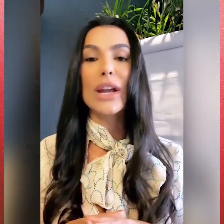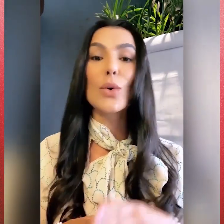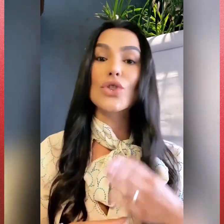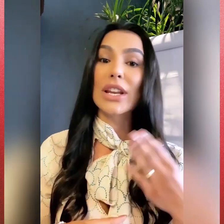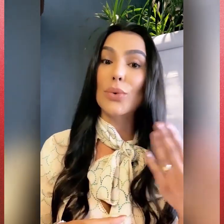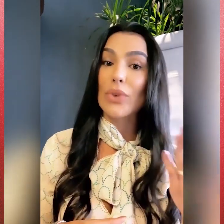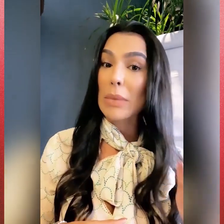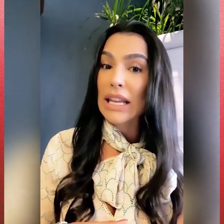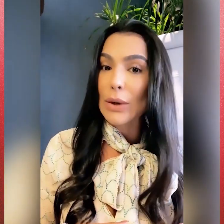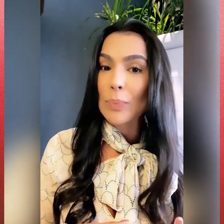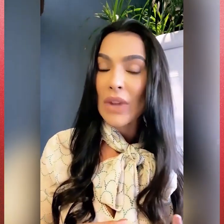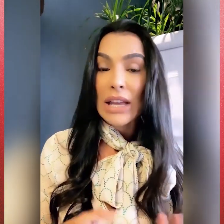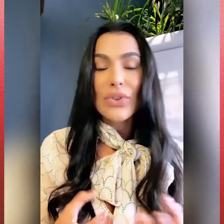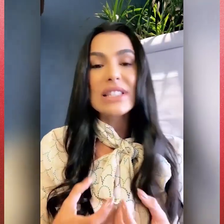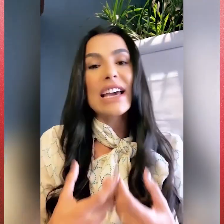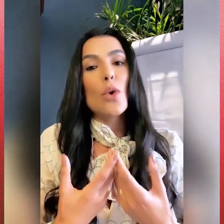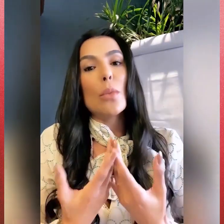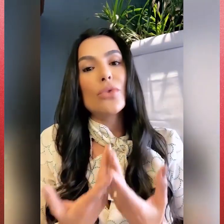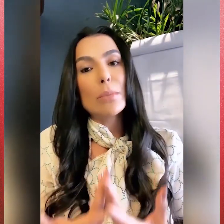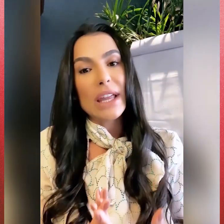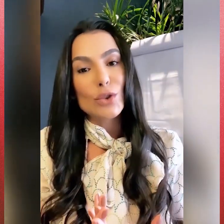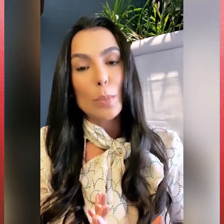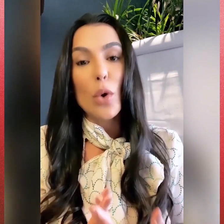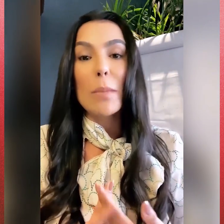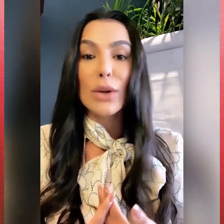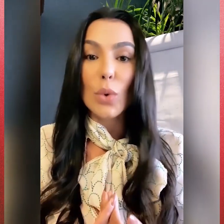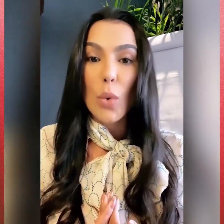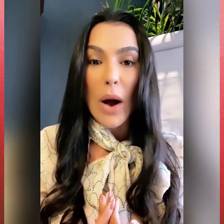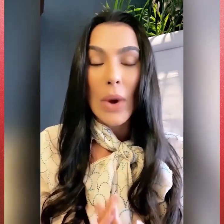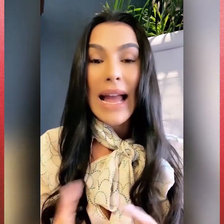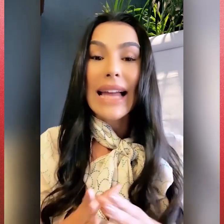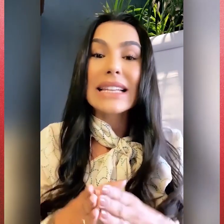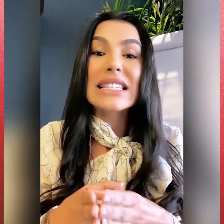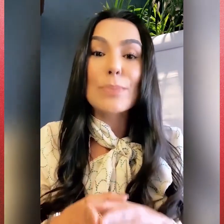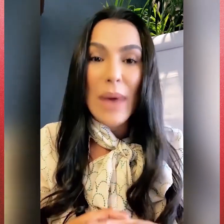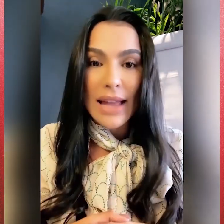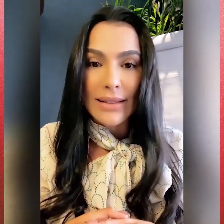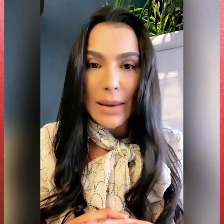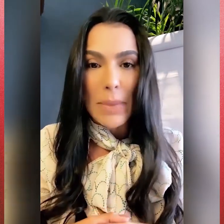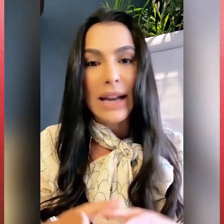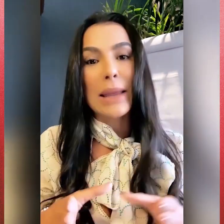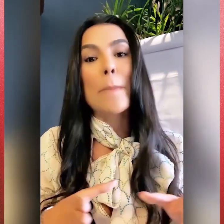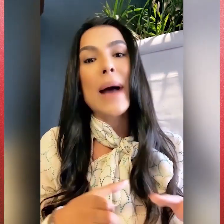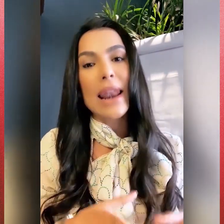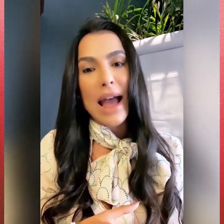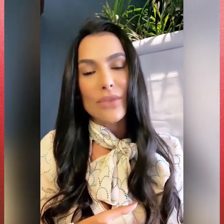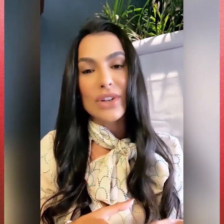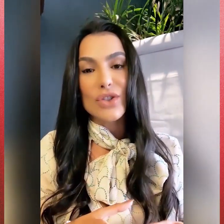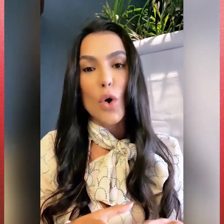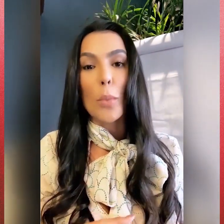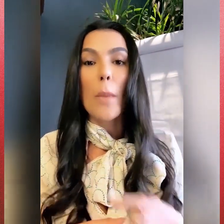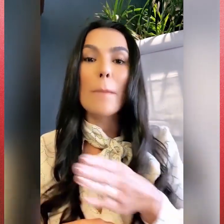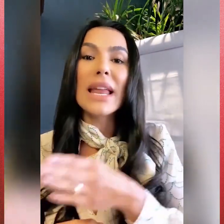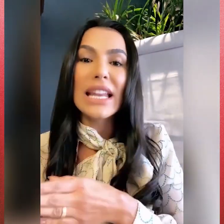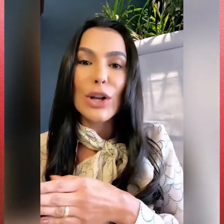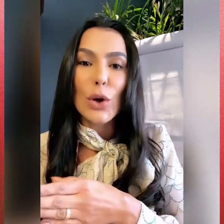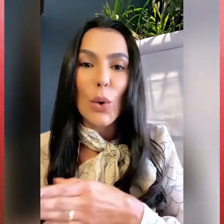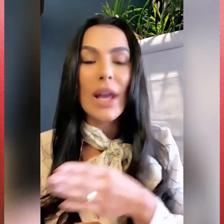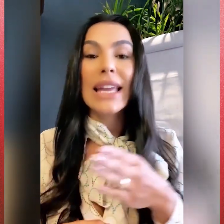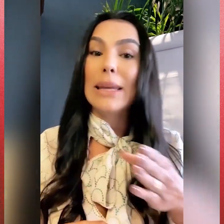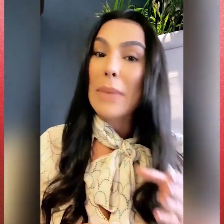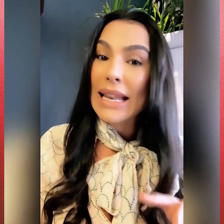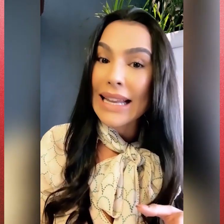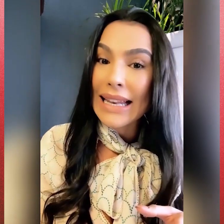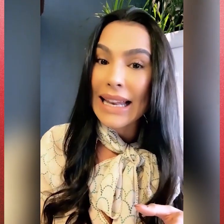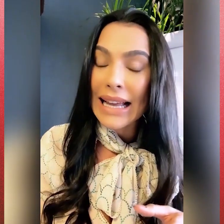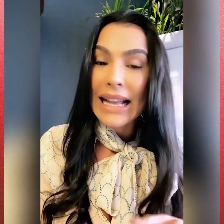masculino nem com gênero feminino, fizeram um movimento por meio do qual elas pedem para que palavras como menino